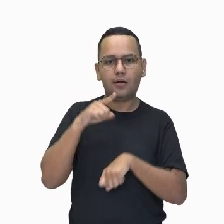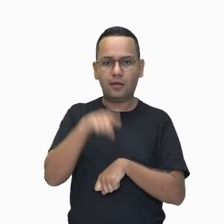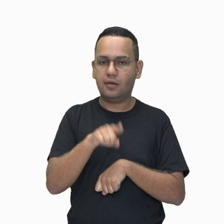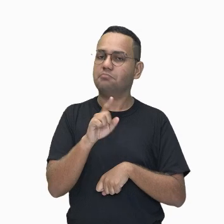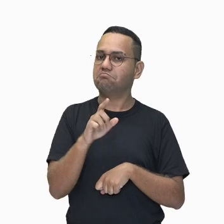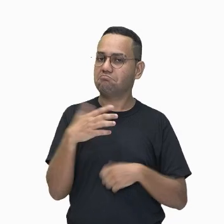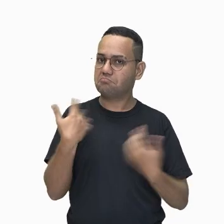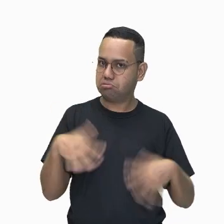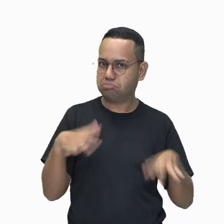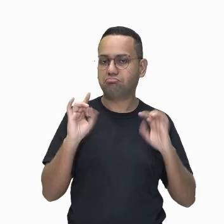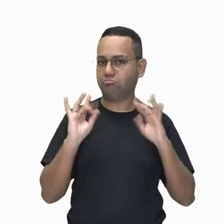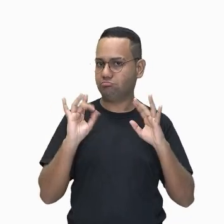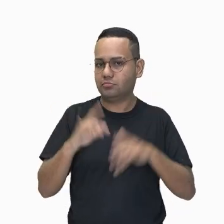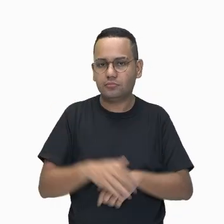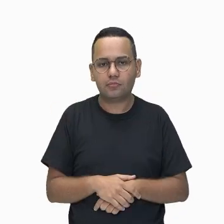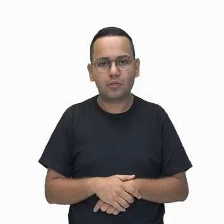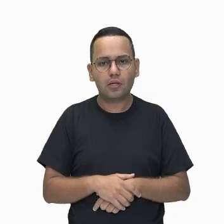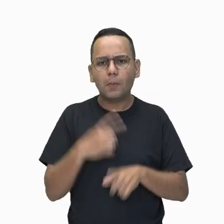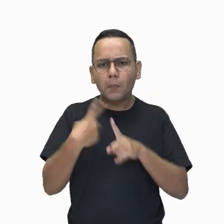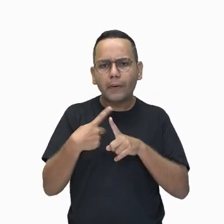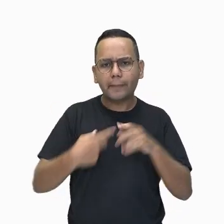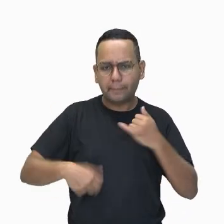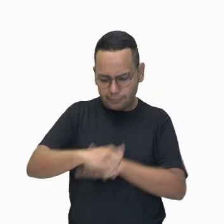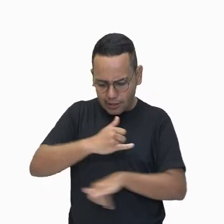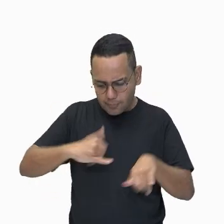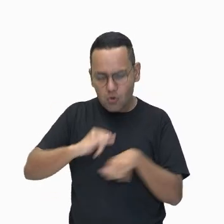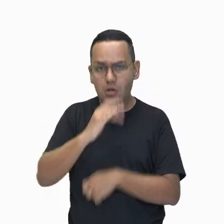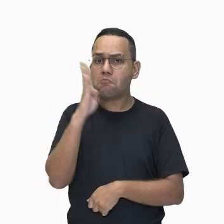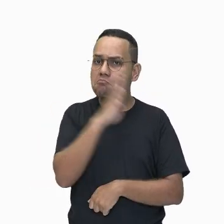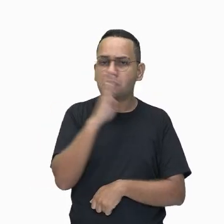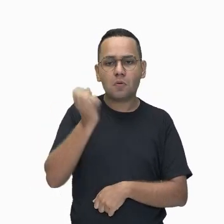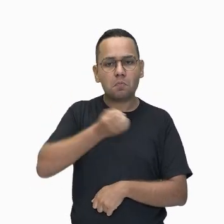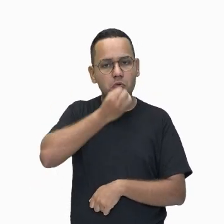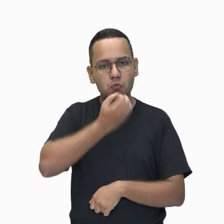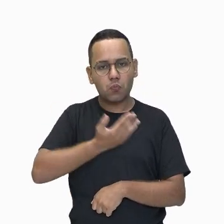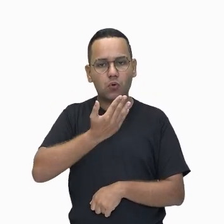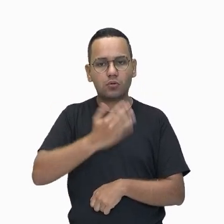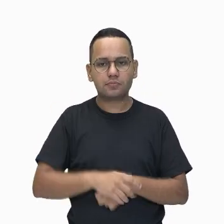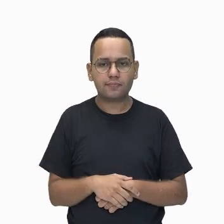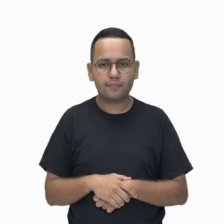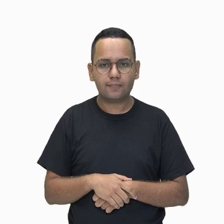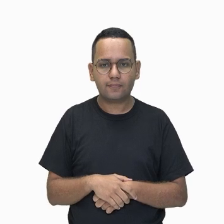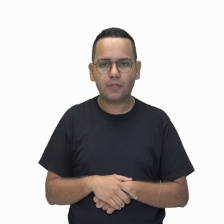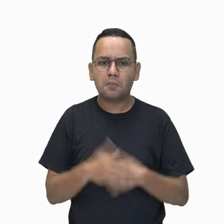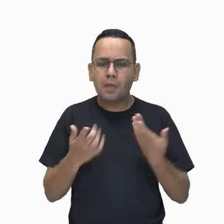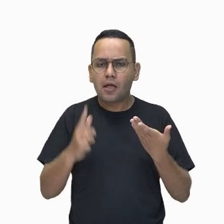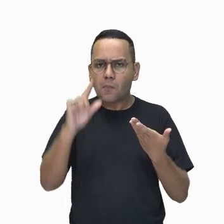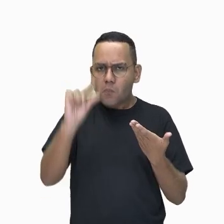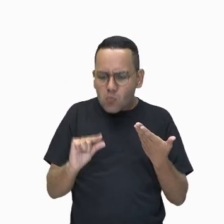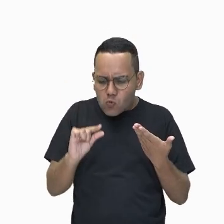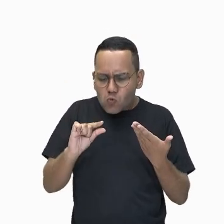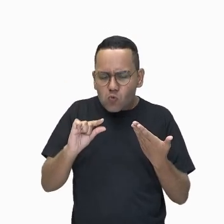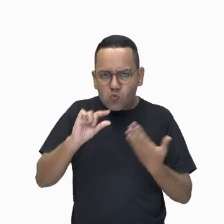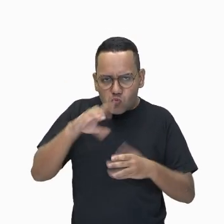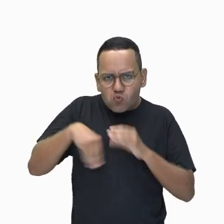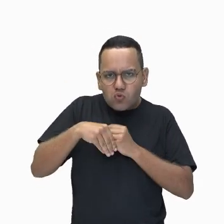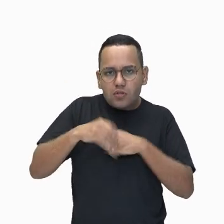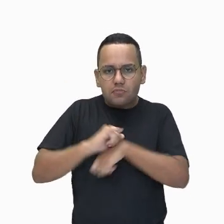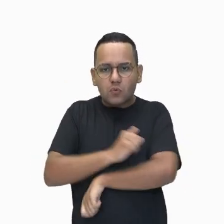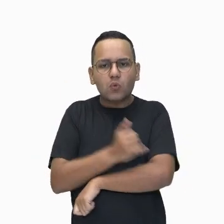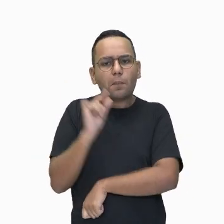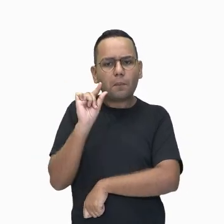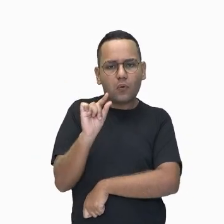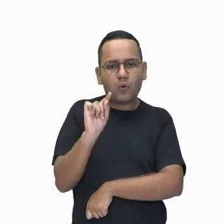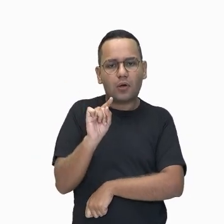privilegiado, porque ele tem um metabolismo bom e ele consegue manter pouco acúmulo de gordura e tem facilidade para